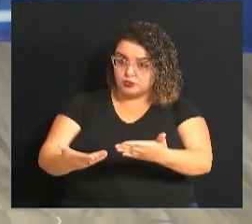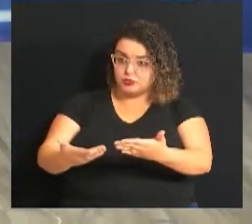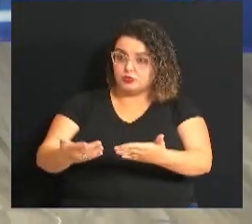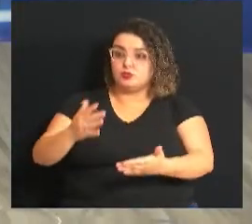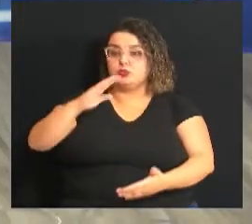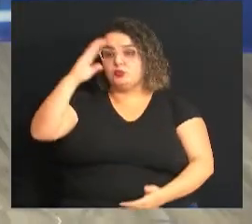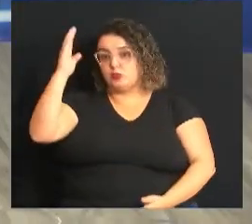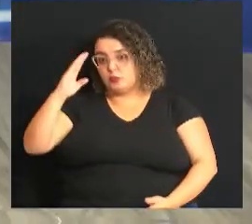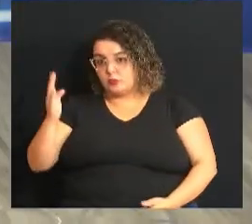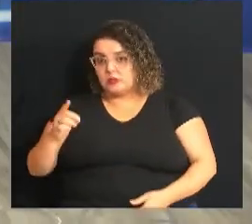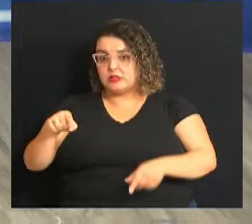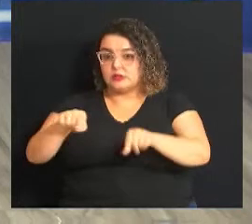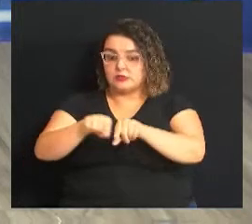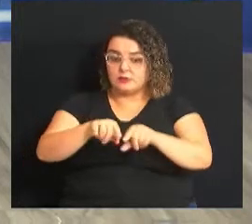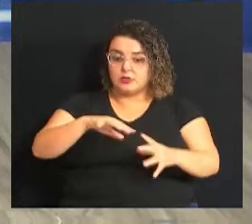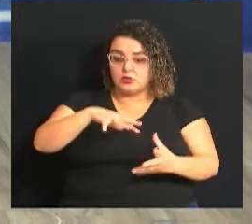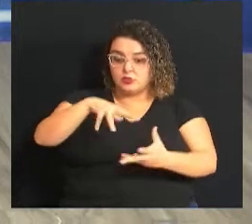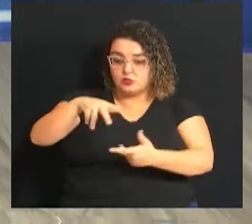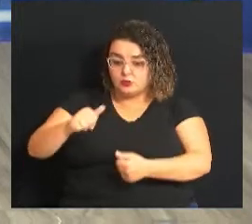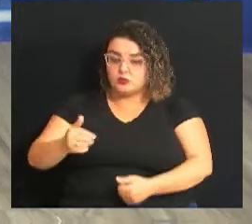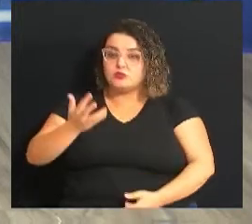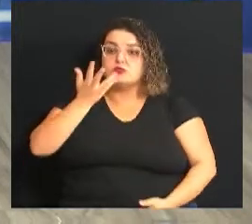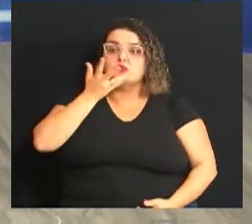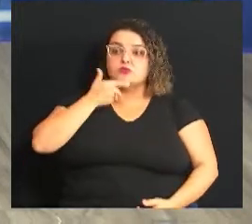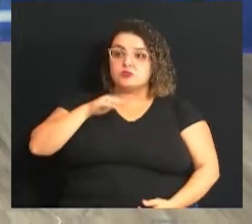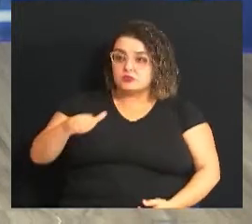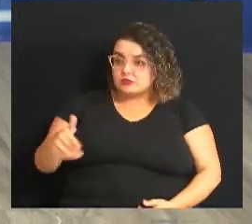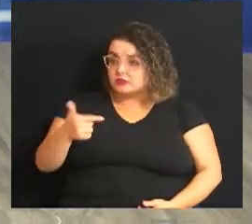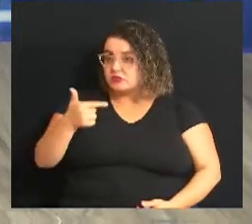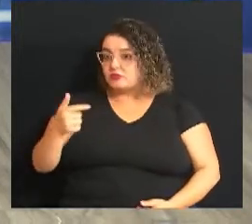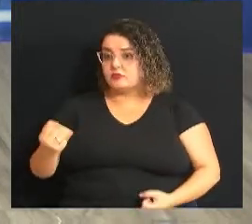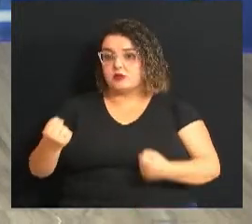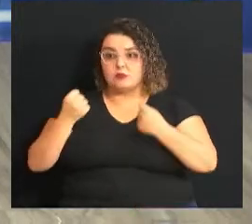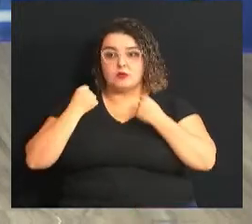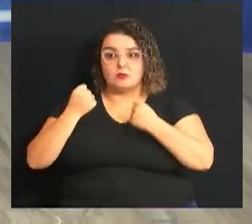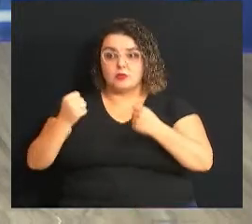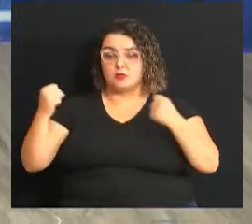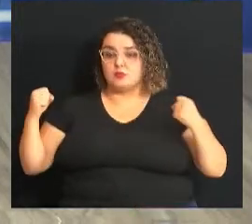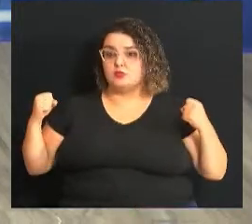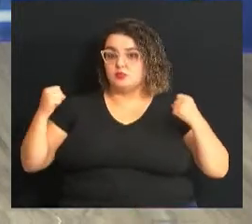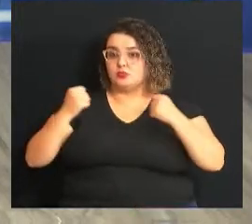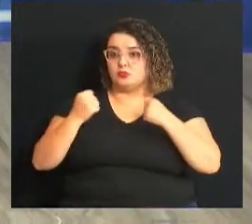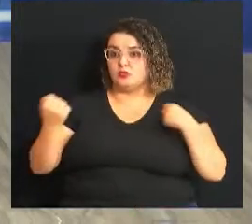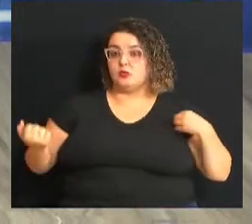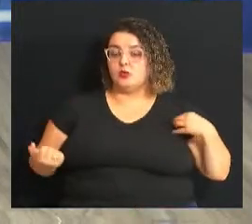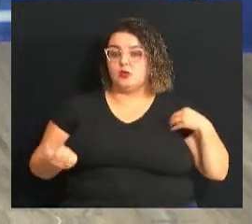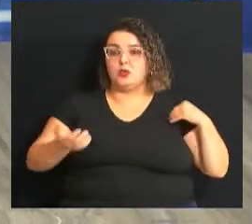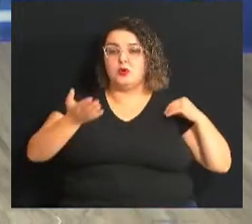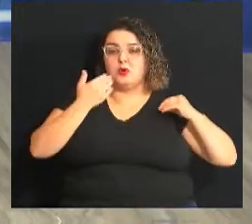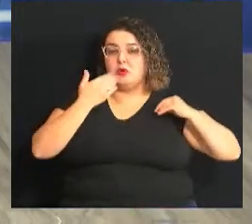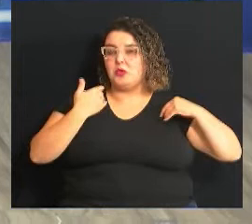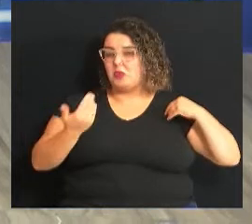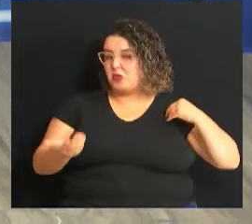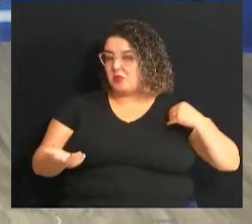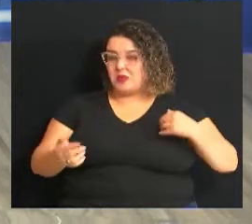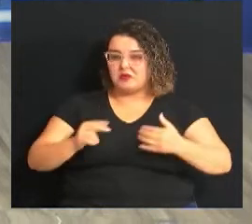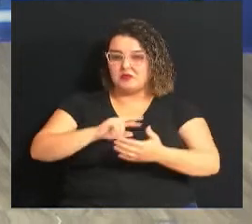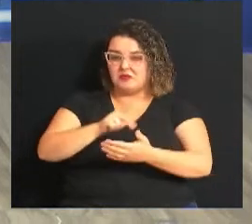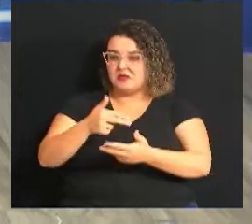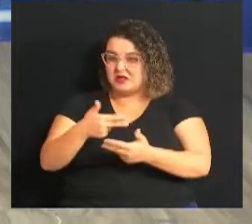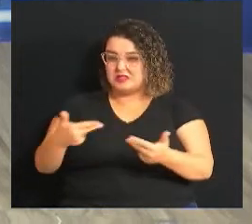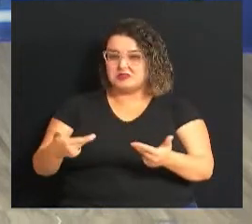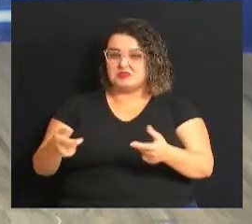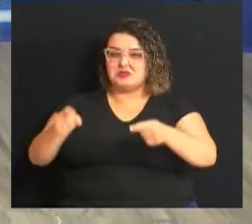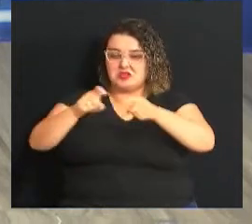Brasil quanto no mundo, das crianças sem fazer uma atividade física, comendo bobeira na frente do